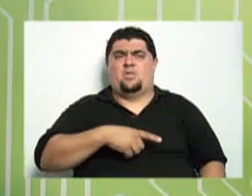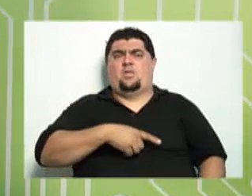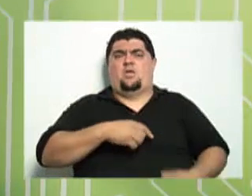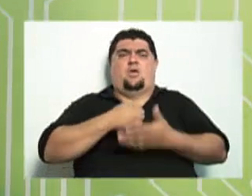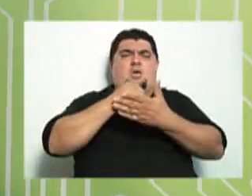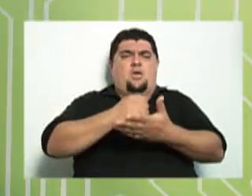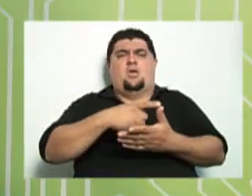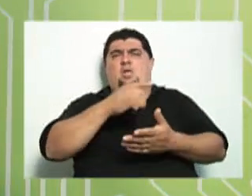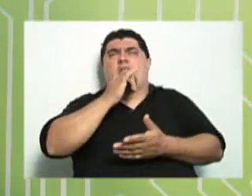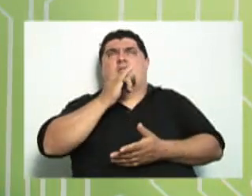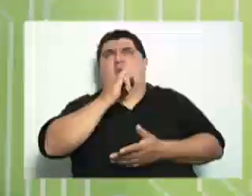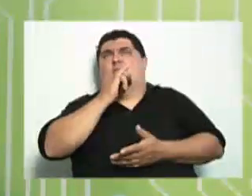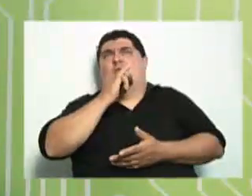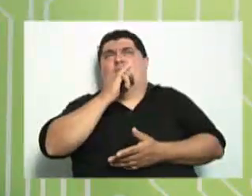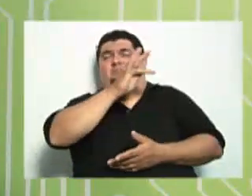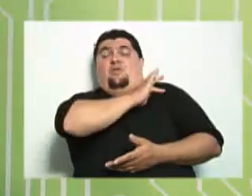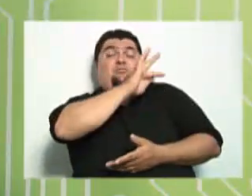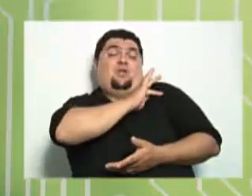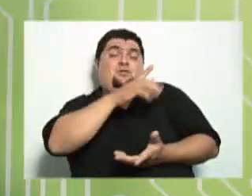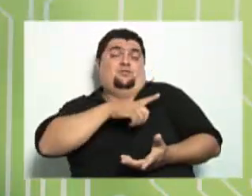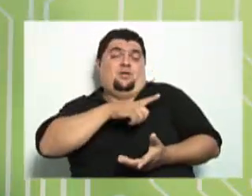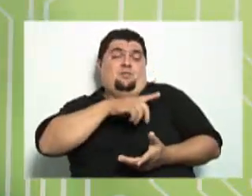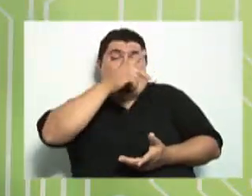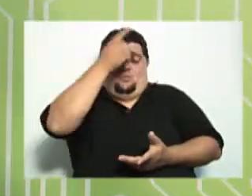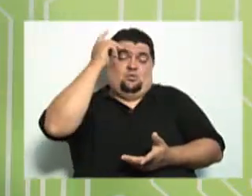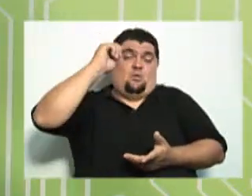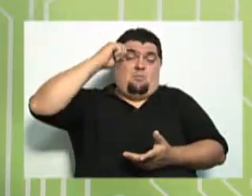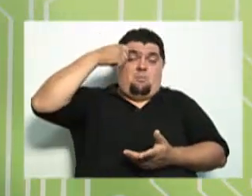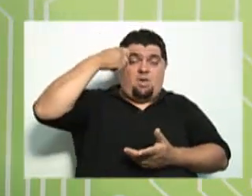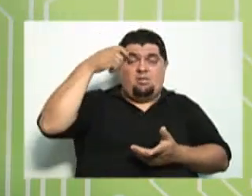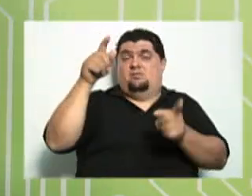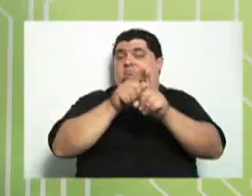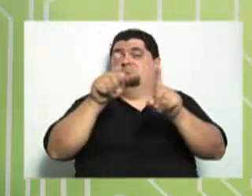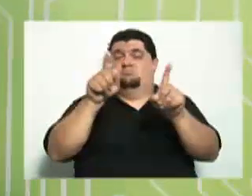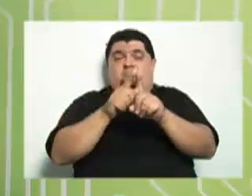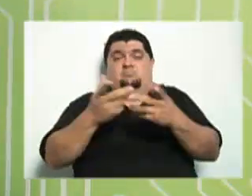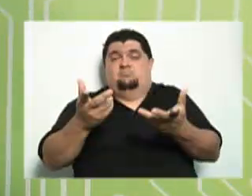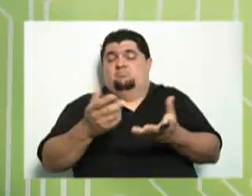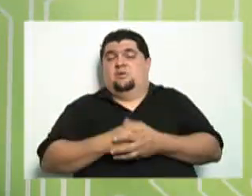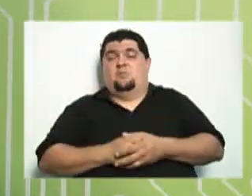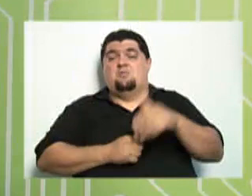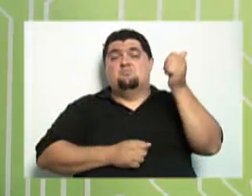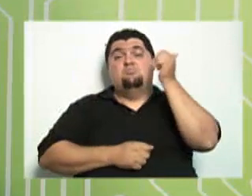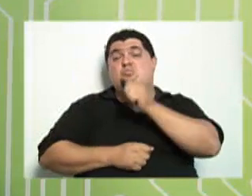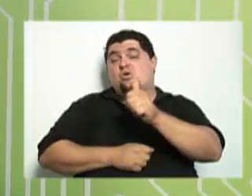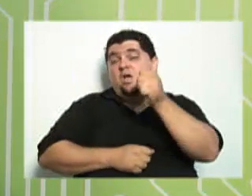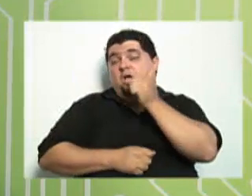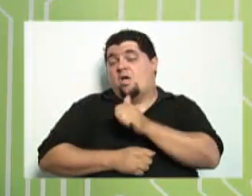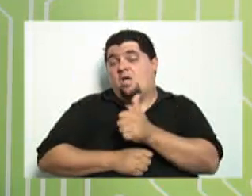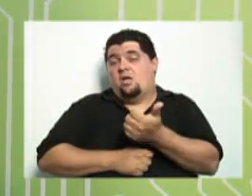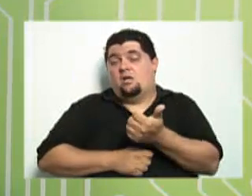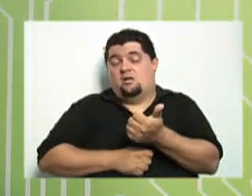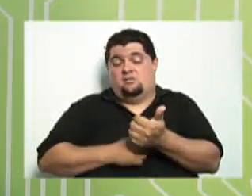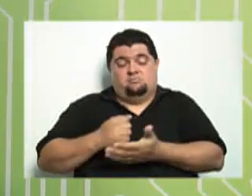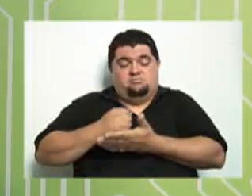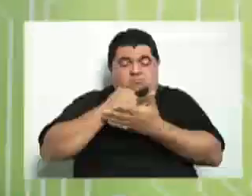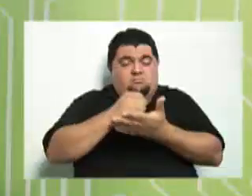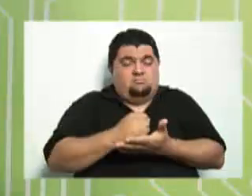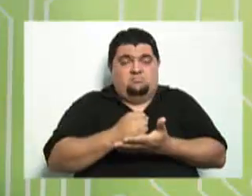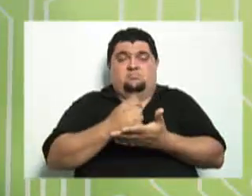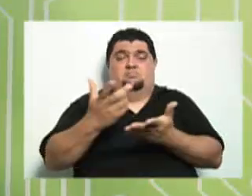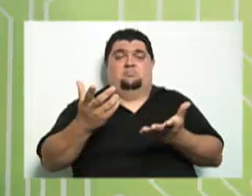as cotas das universidades públicas, elas também envolvem a questão dos direitos das mulheres, as políticas de igualdade de